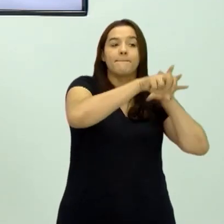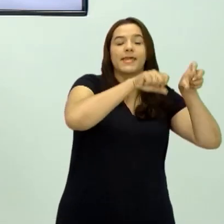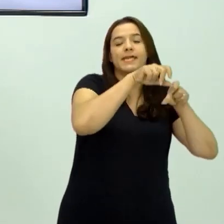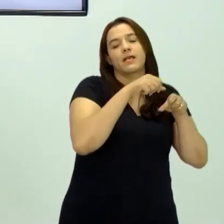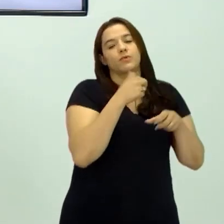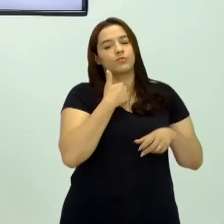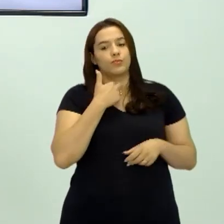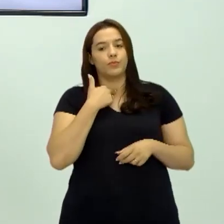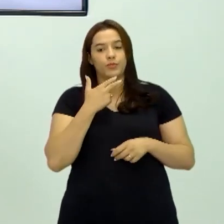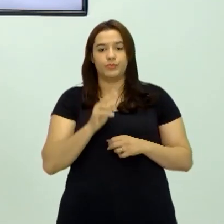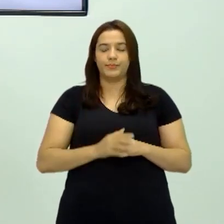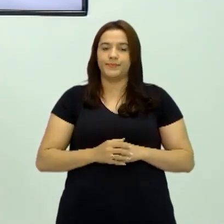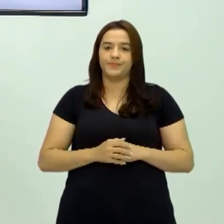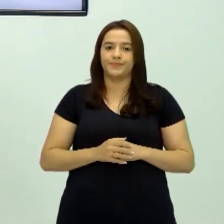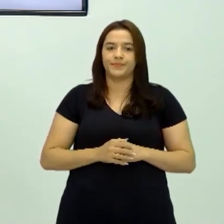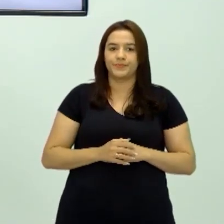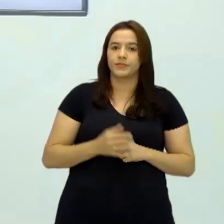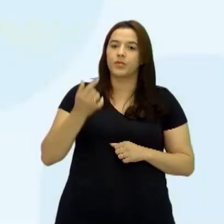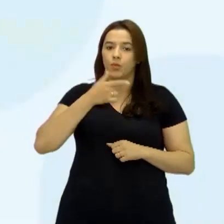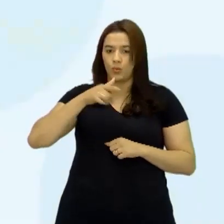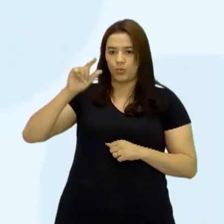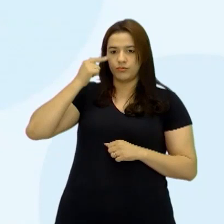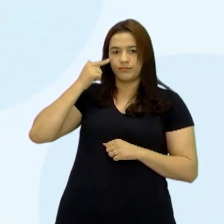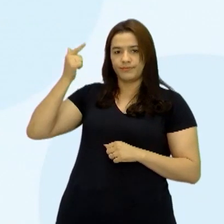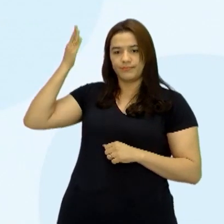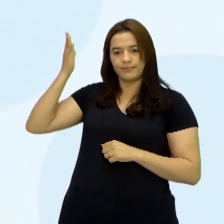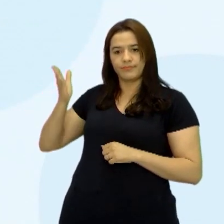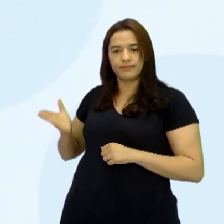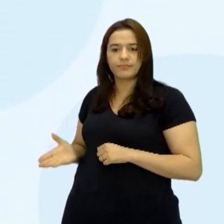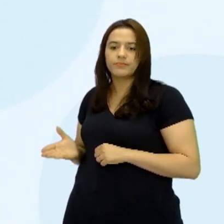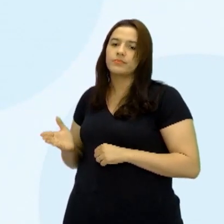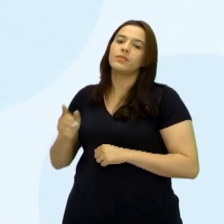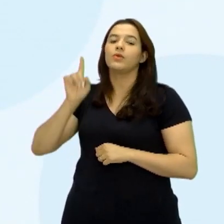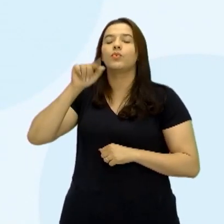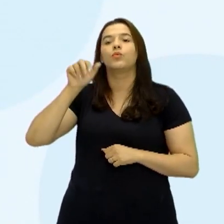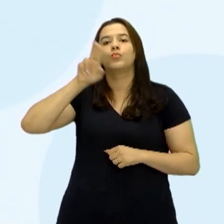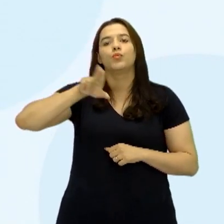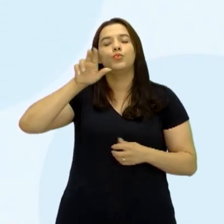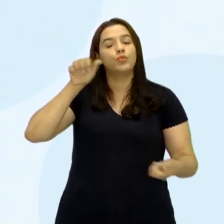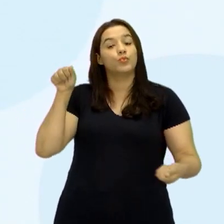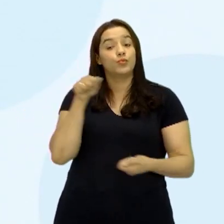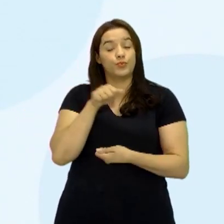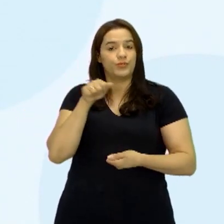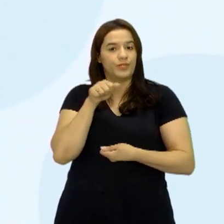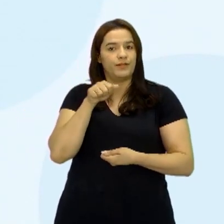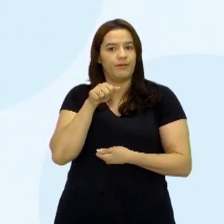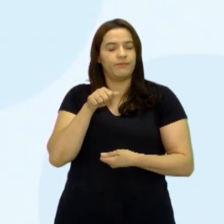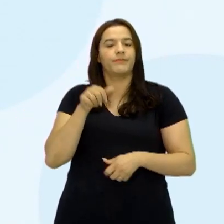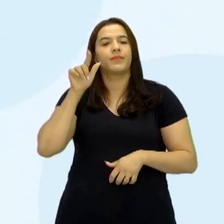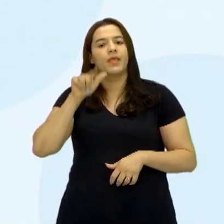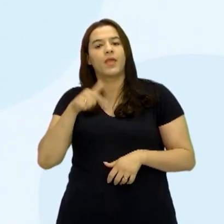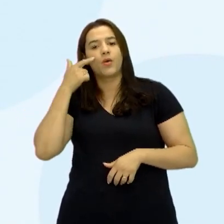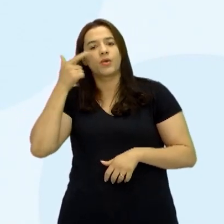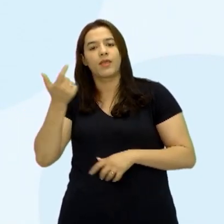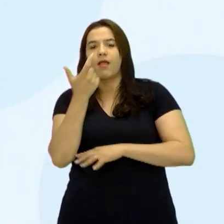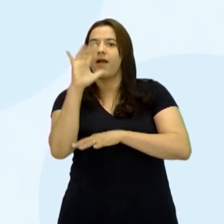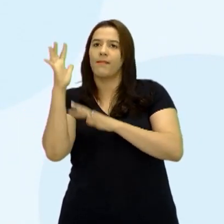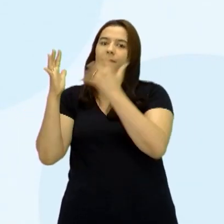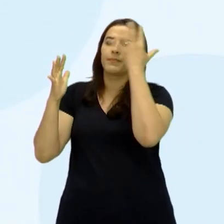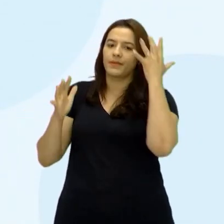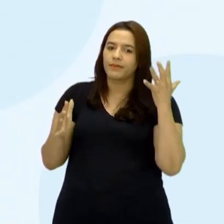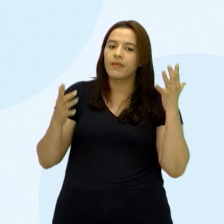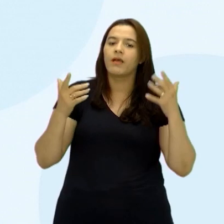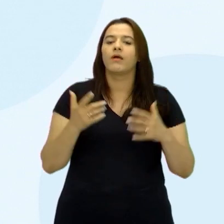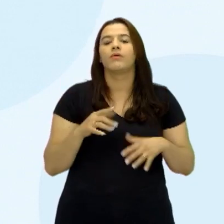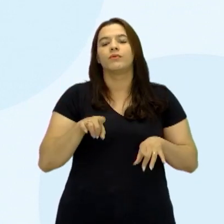tanto necessita. E lá nós temos as unidades de uso sustentável, área de proteção ambiental, floresta